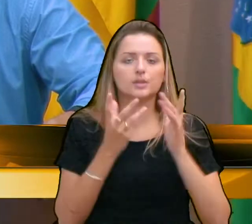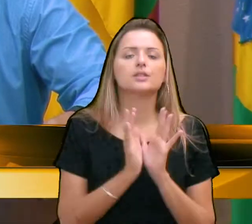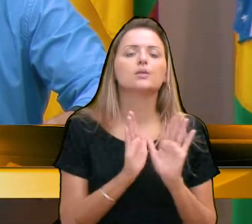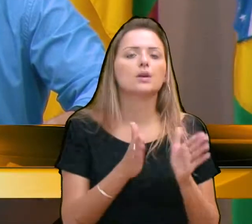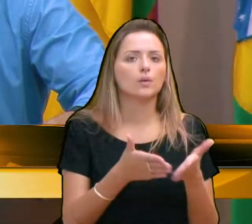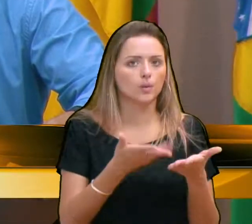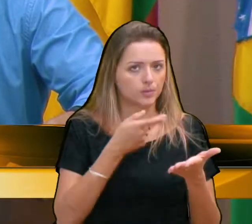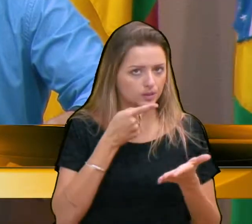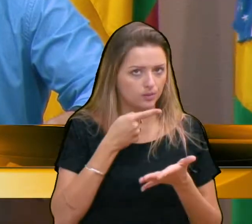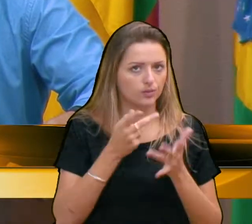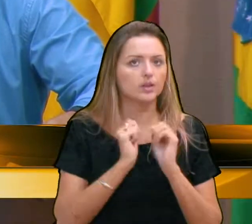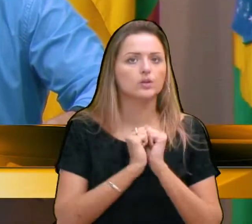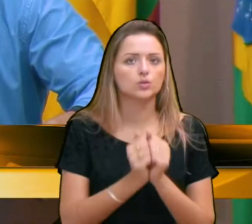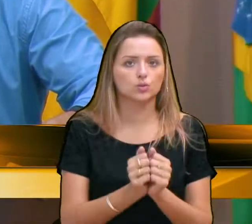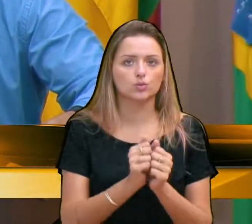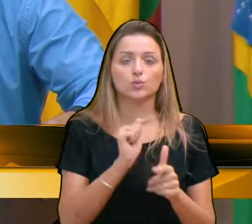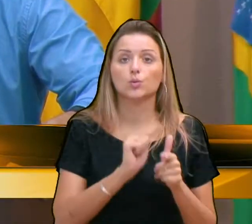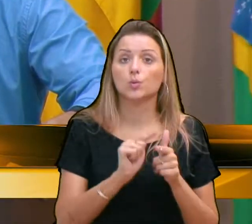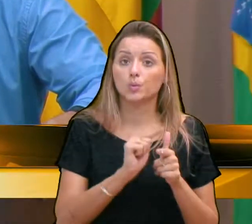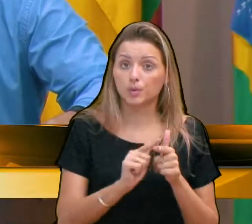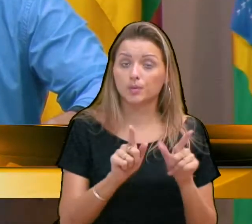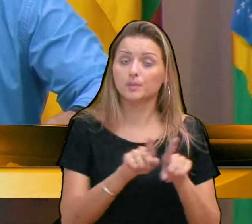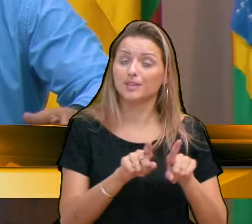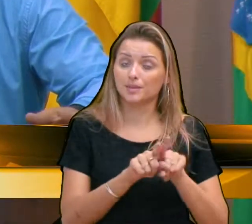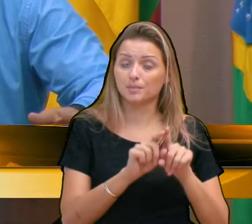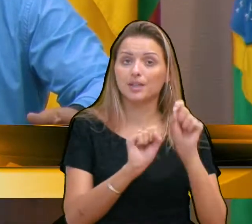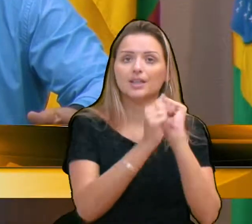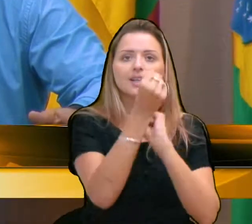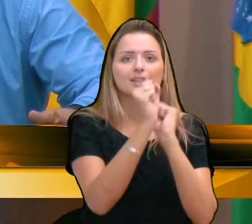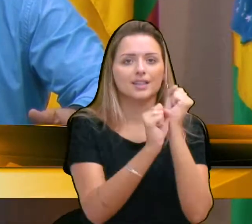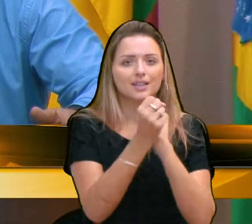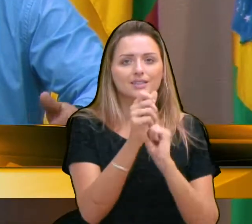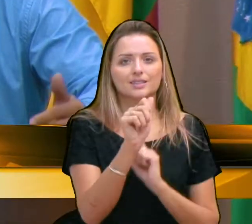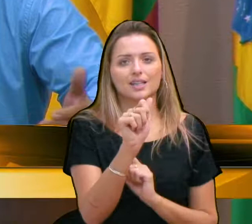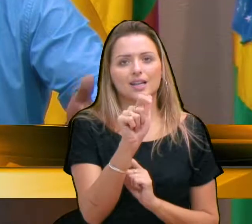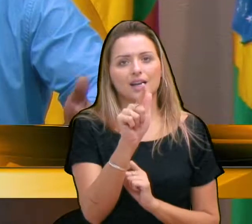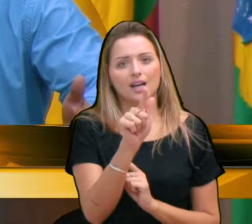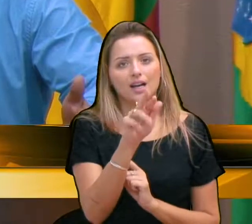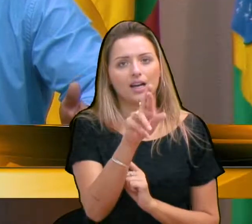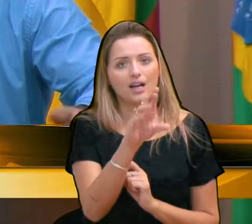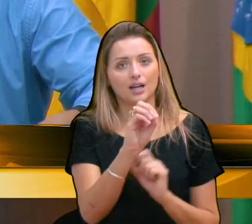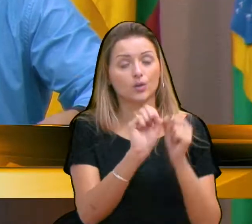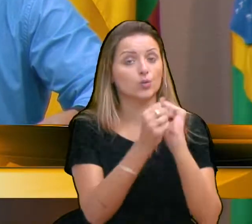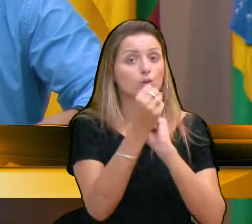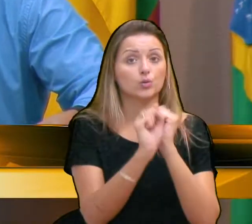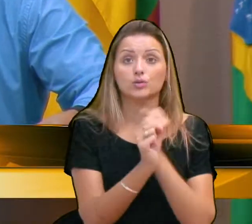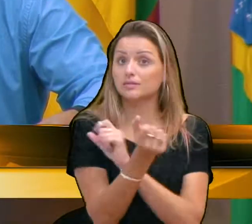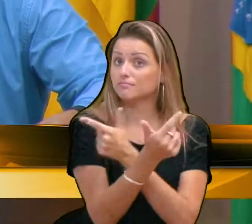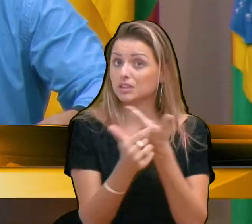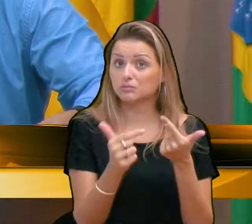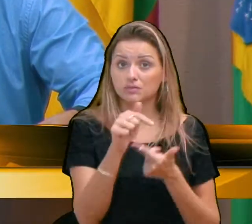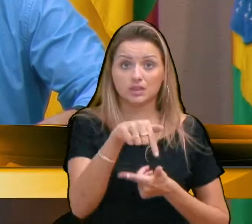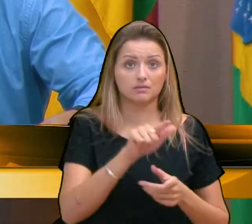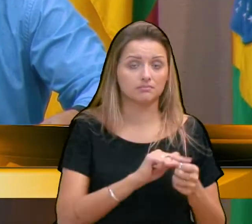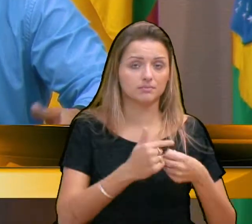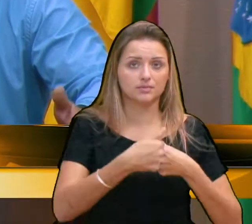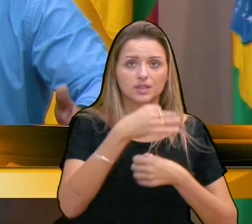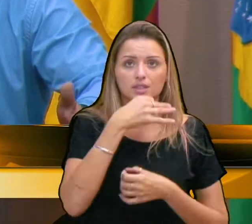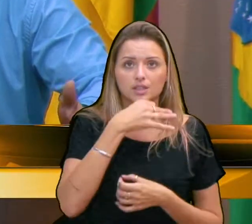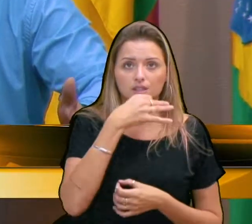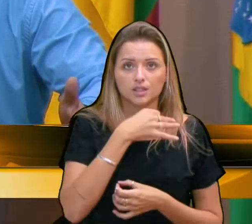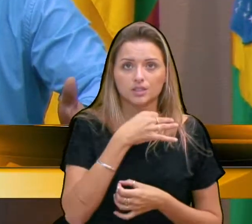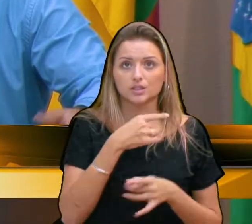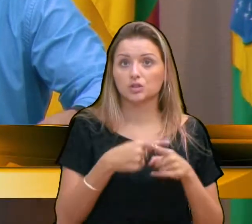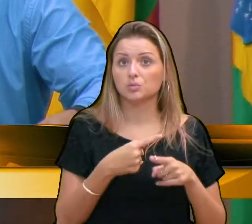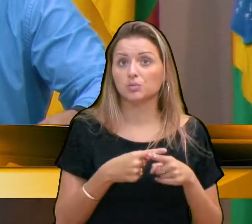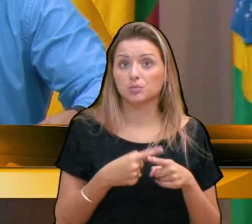lá. O problema das agroindústrias, que não se cria novas agroindústrias no nosso município, se